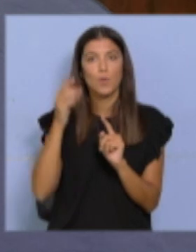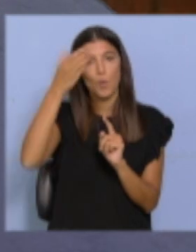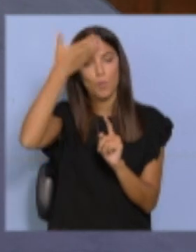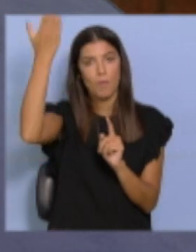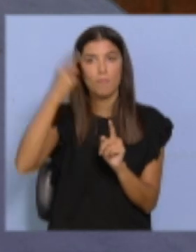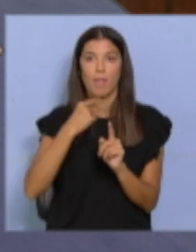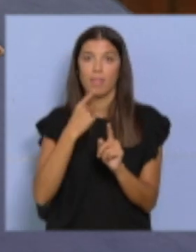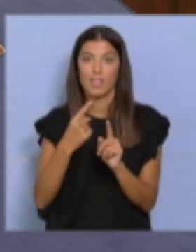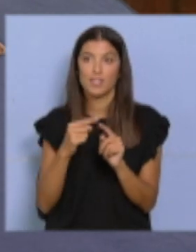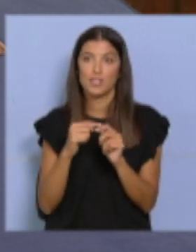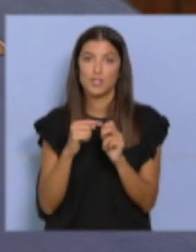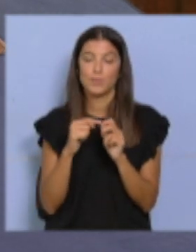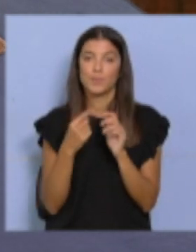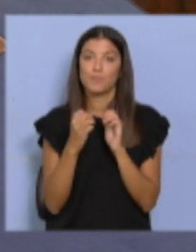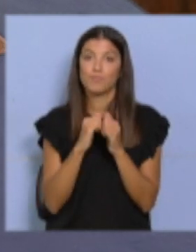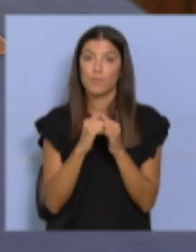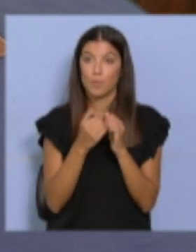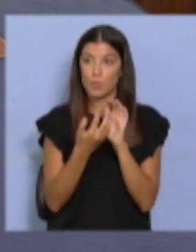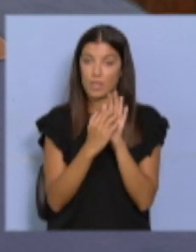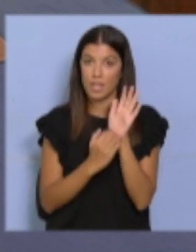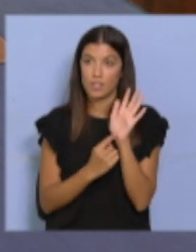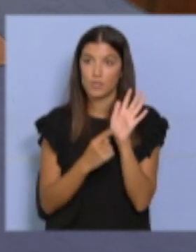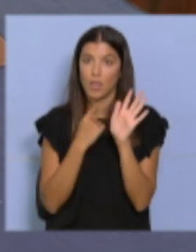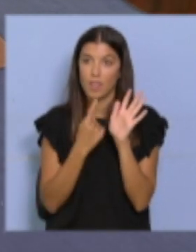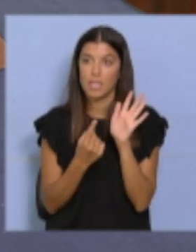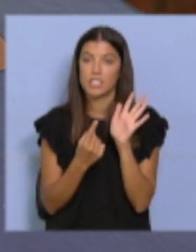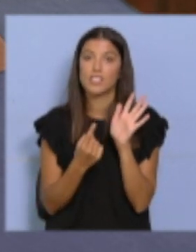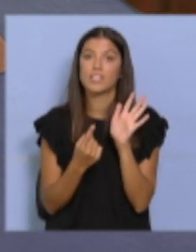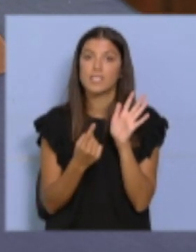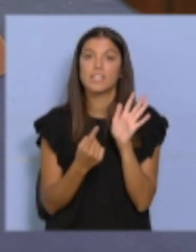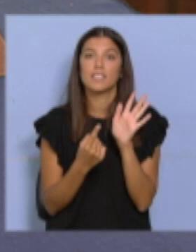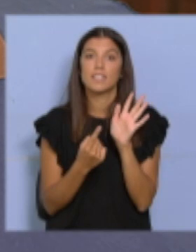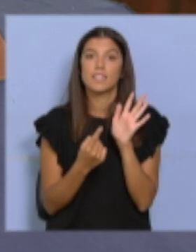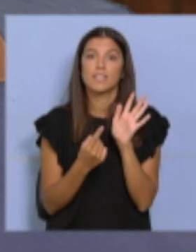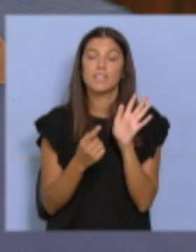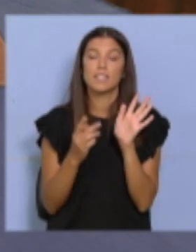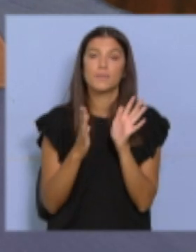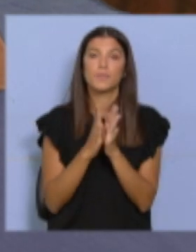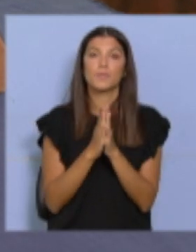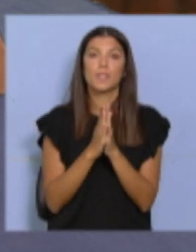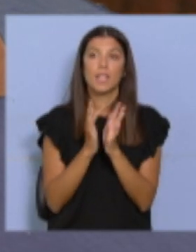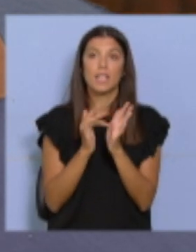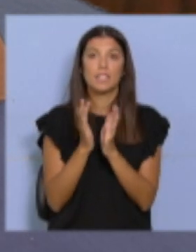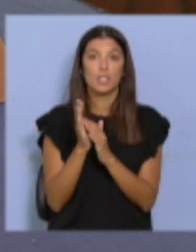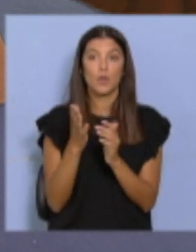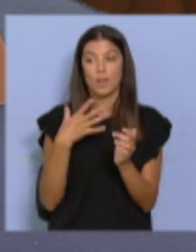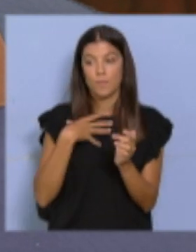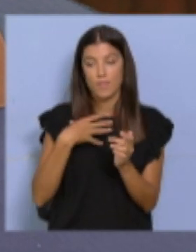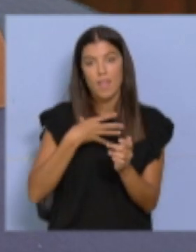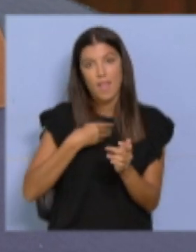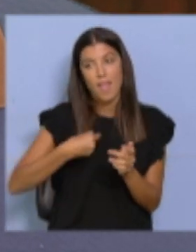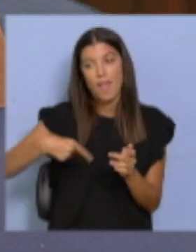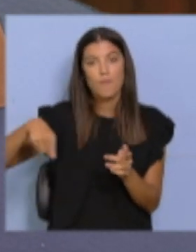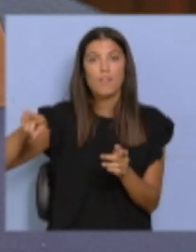de Isaías, recordando-nos a quem enviarei, ele diz, Senhor, eis-me aqui, envia-me.